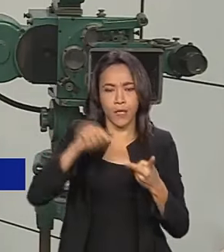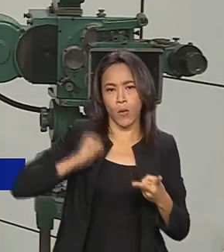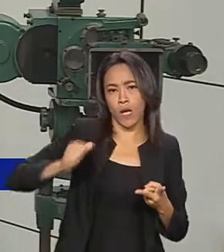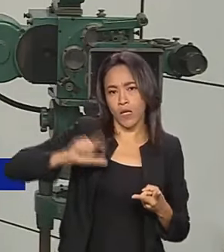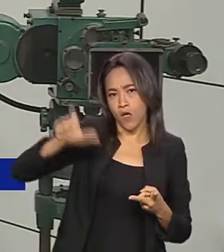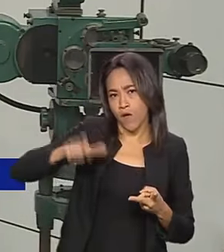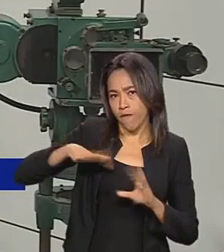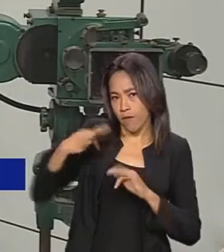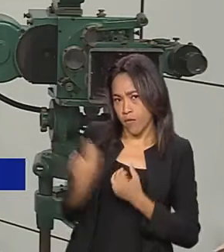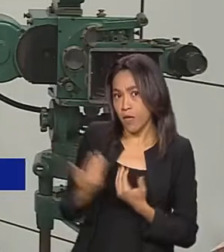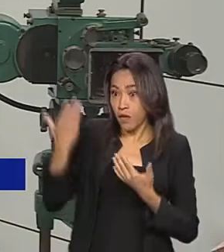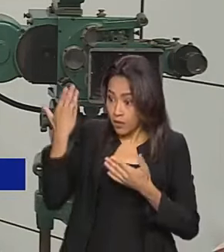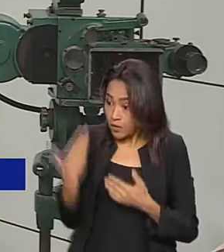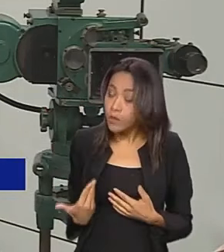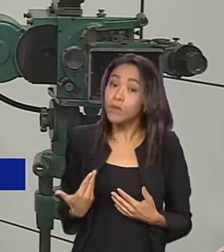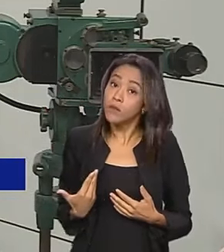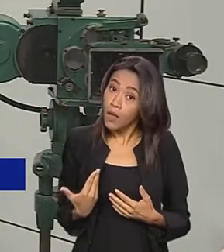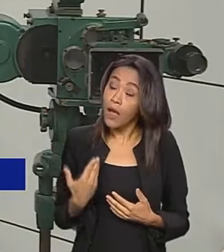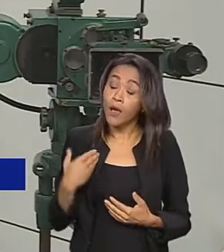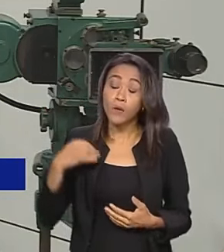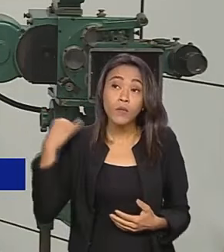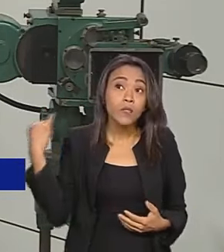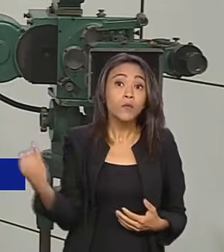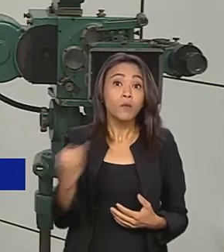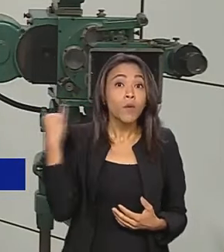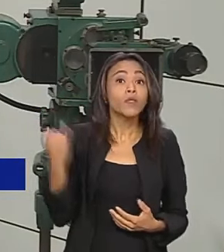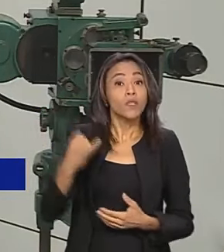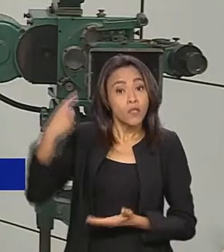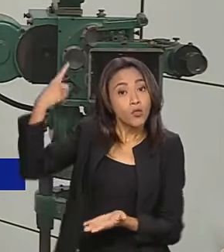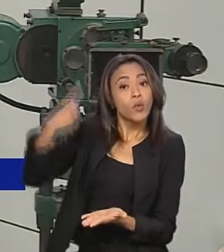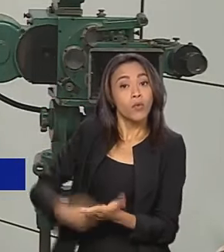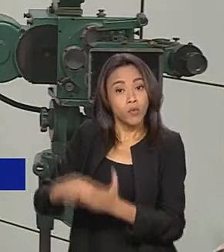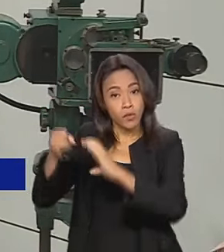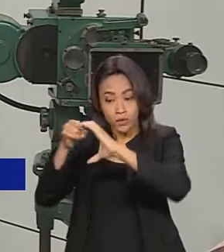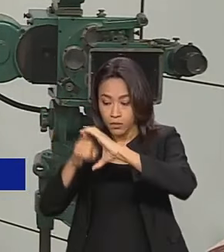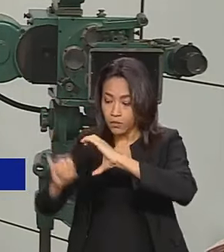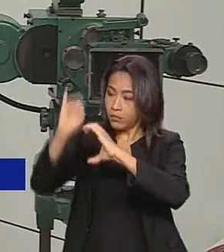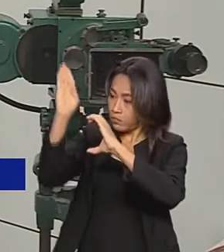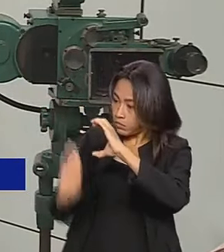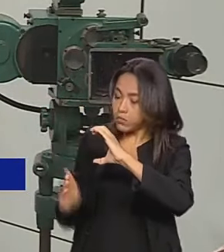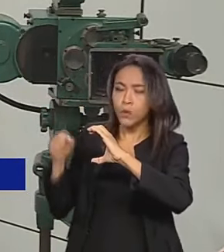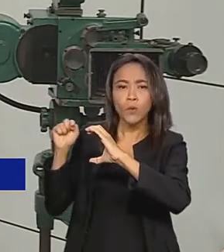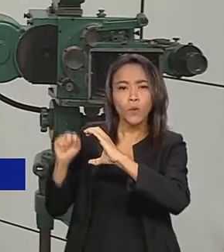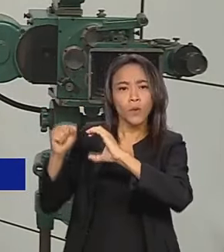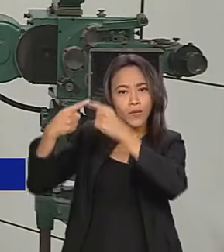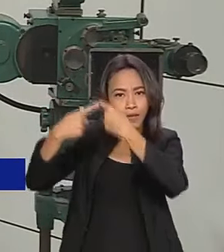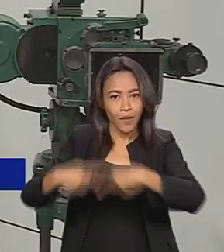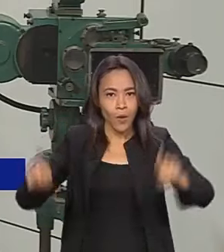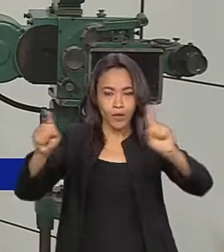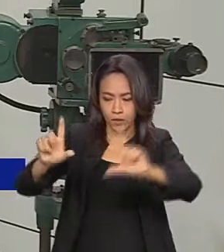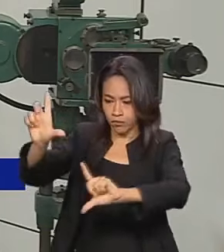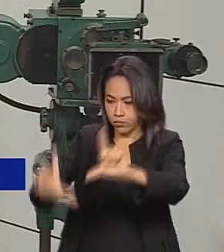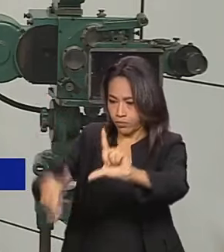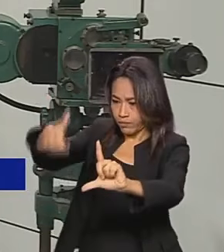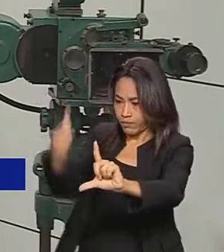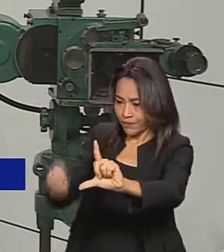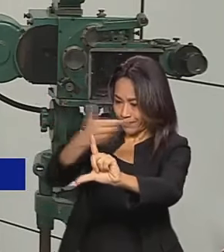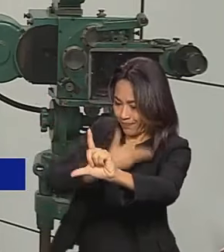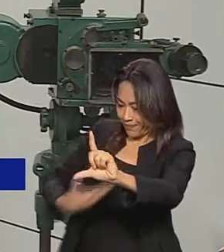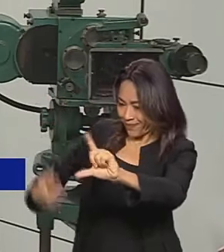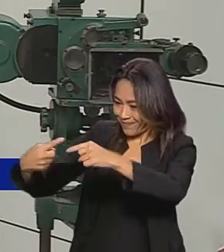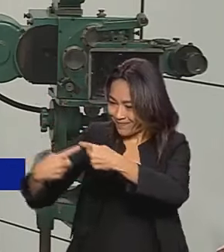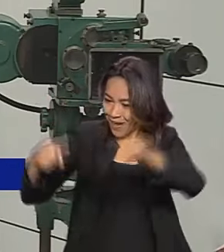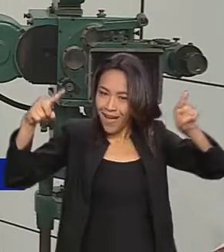e esse é um papel importante que você tem e a inauguração do canal gov é